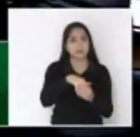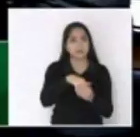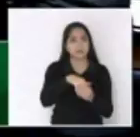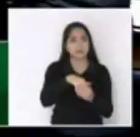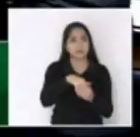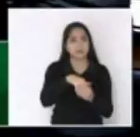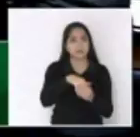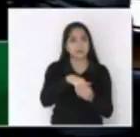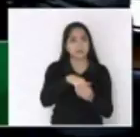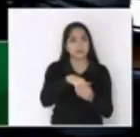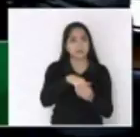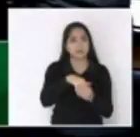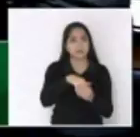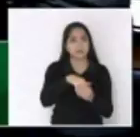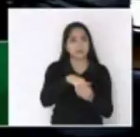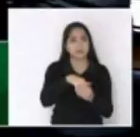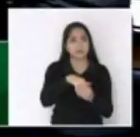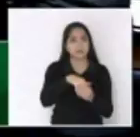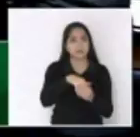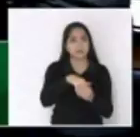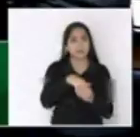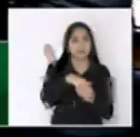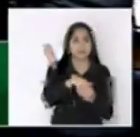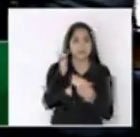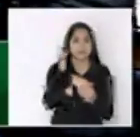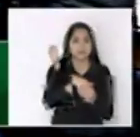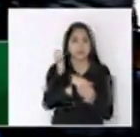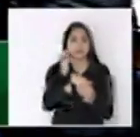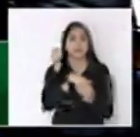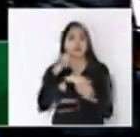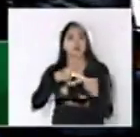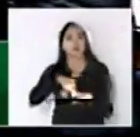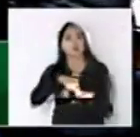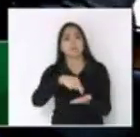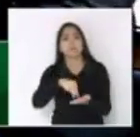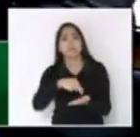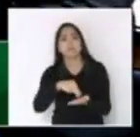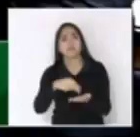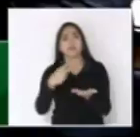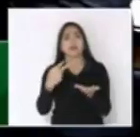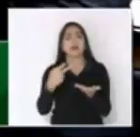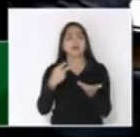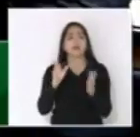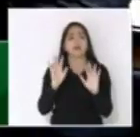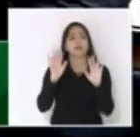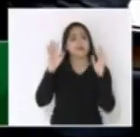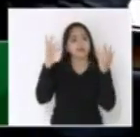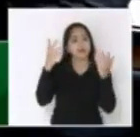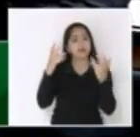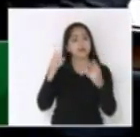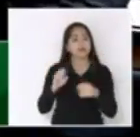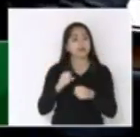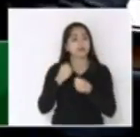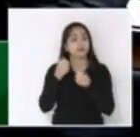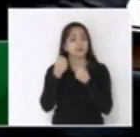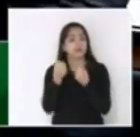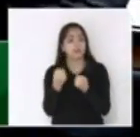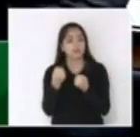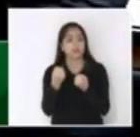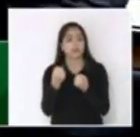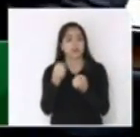Bailes e muitas. Eventos que fortalecem cada vez mais o movimento em Santa Catarina. Na Semana Farroupilha,